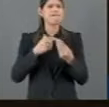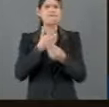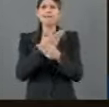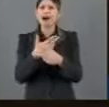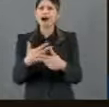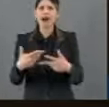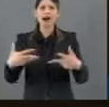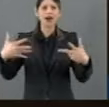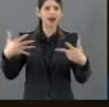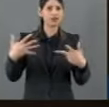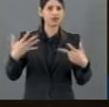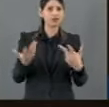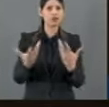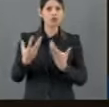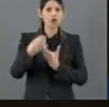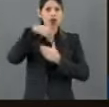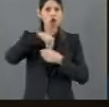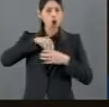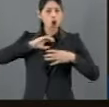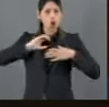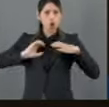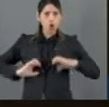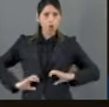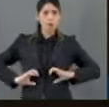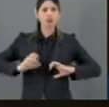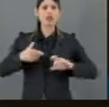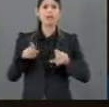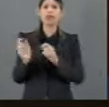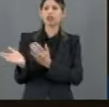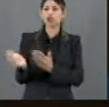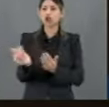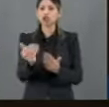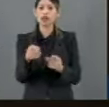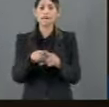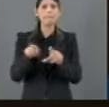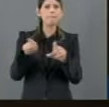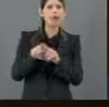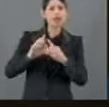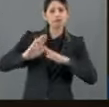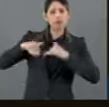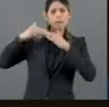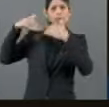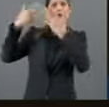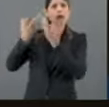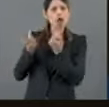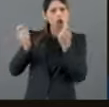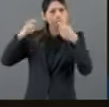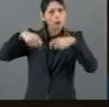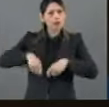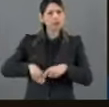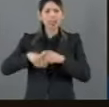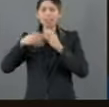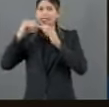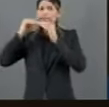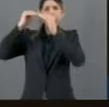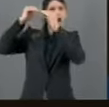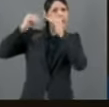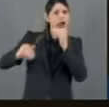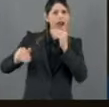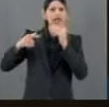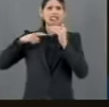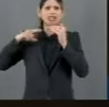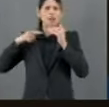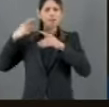devastadores nos comportamentos dos adolescentes, desenvolvimento de psicoses, alto potencial irreversível de